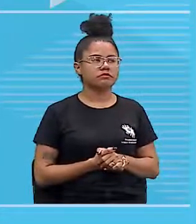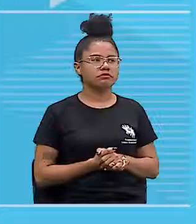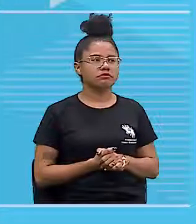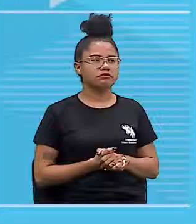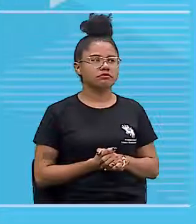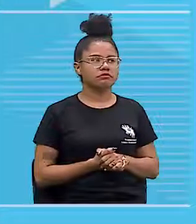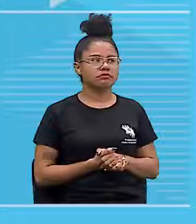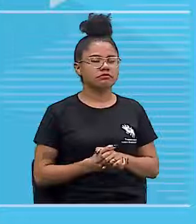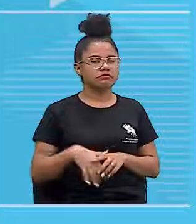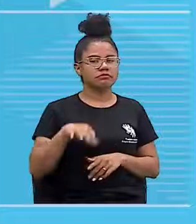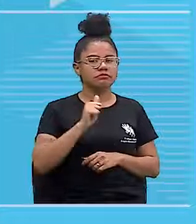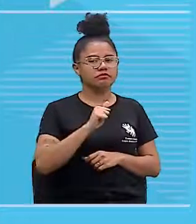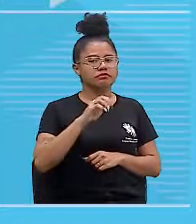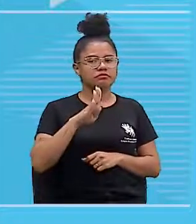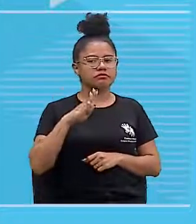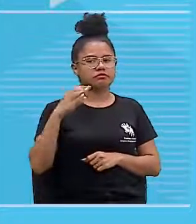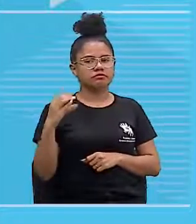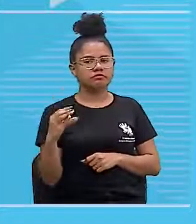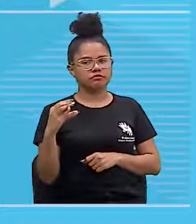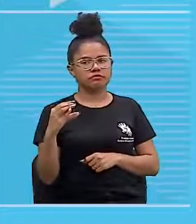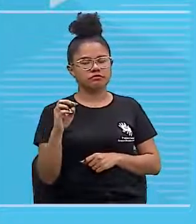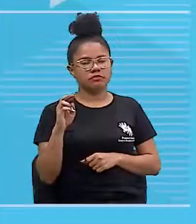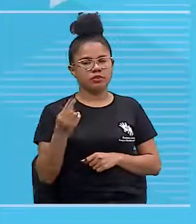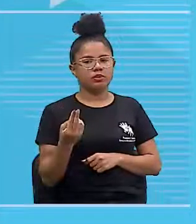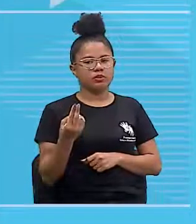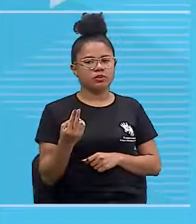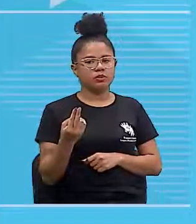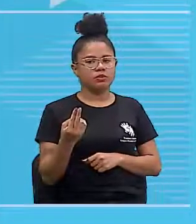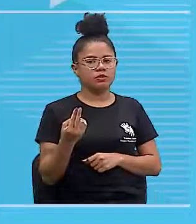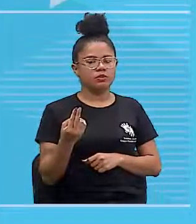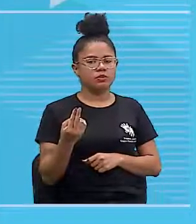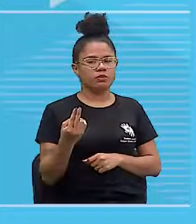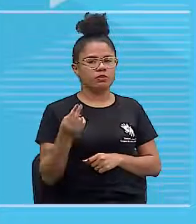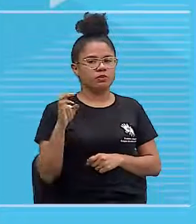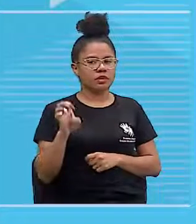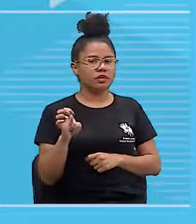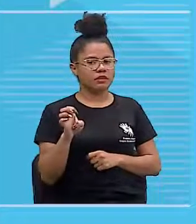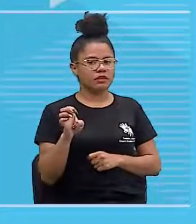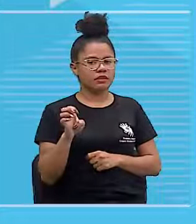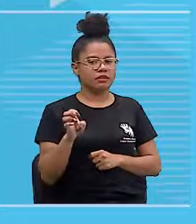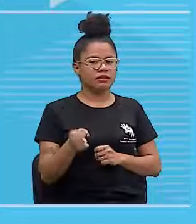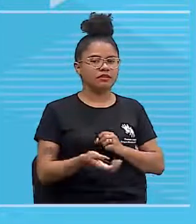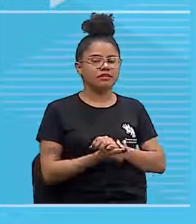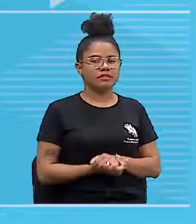a b c d ou letra e